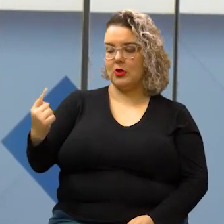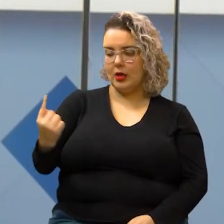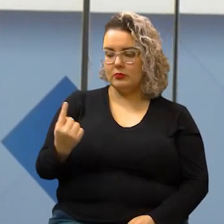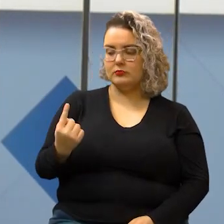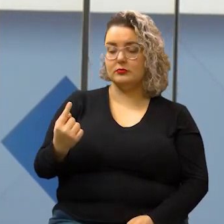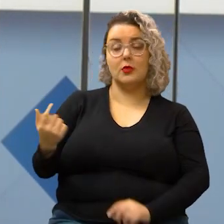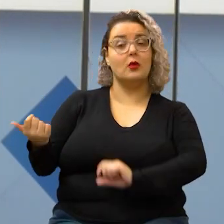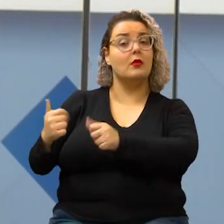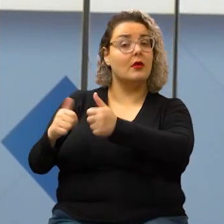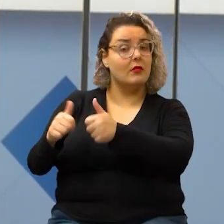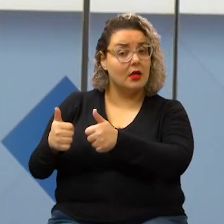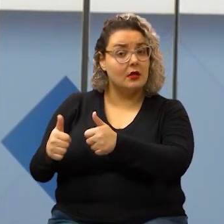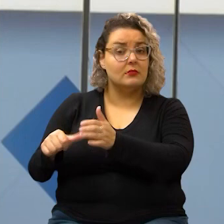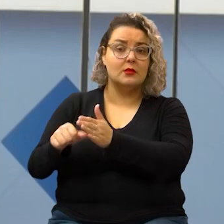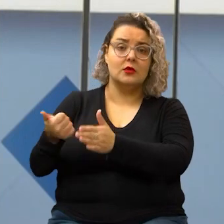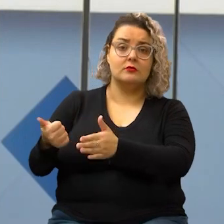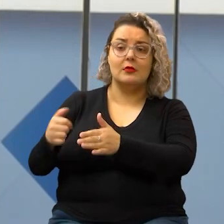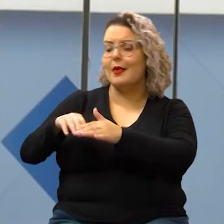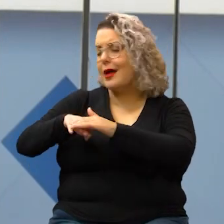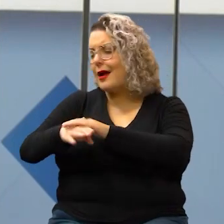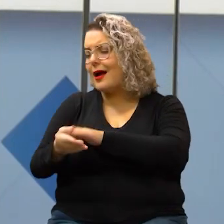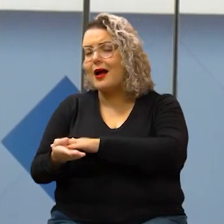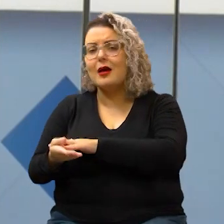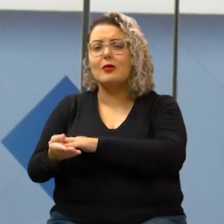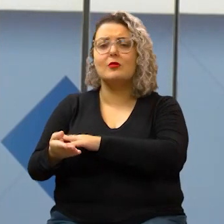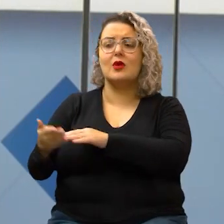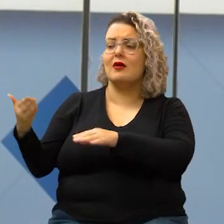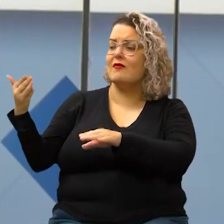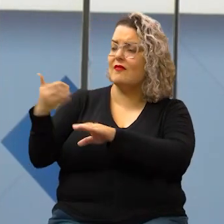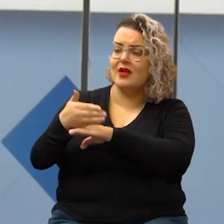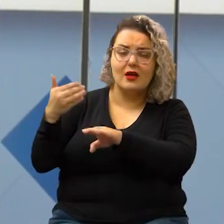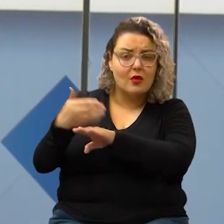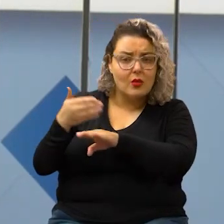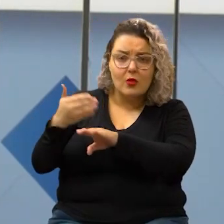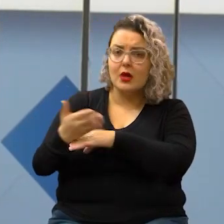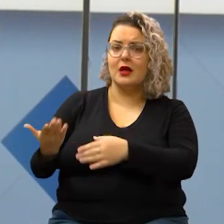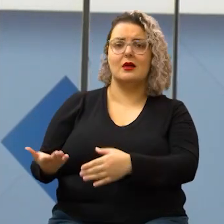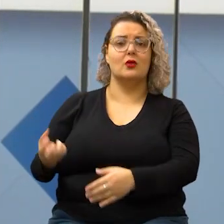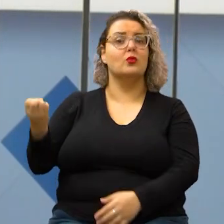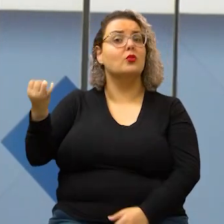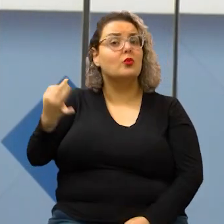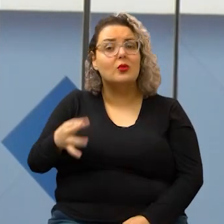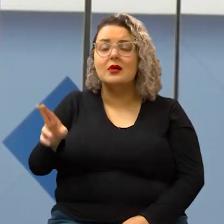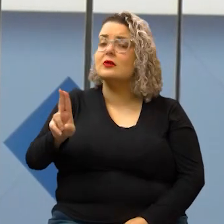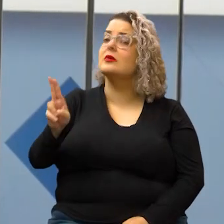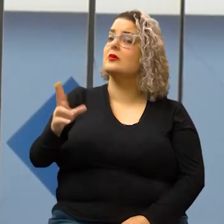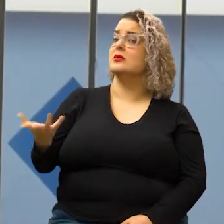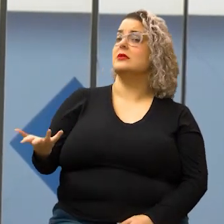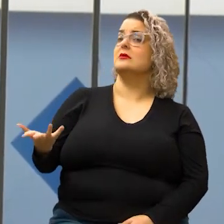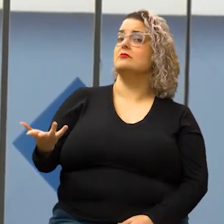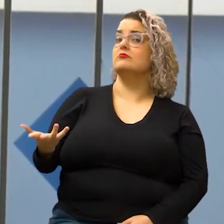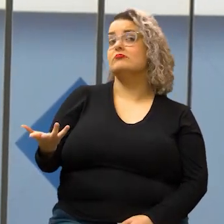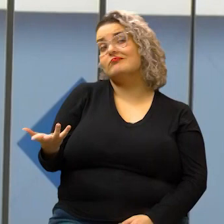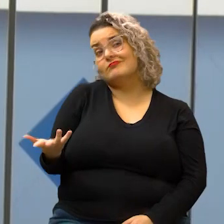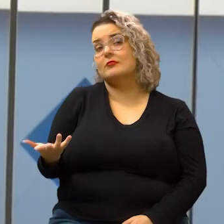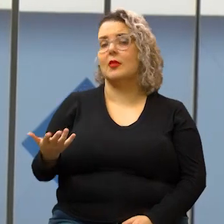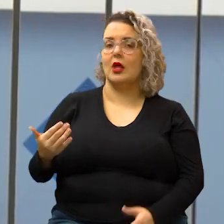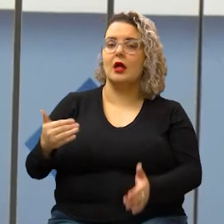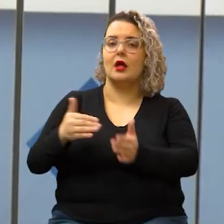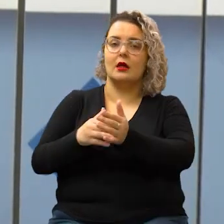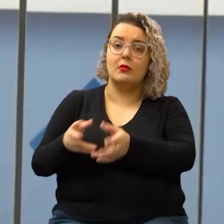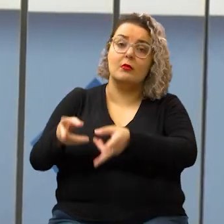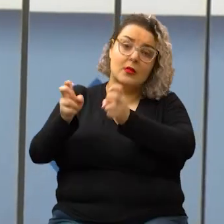essa questão de hábito, frequência, o tanto que está usando, até para